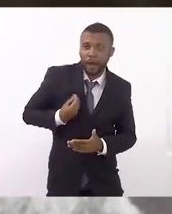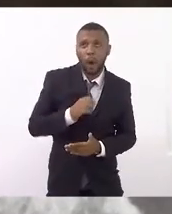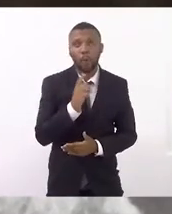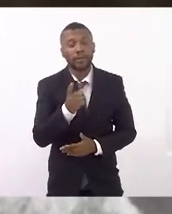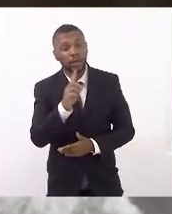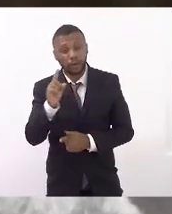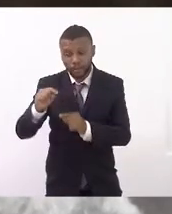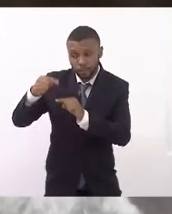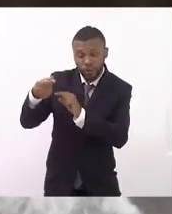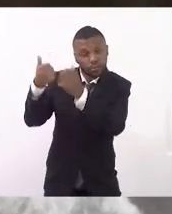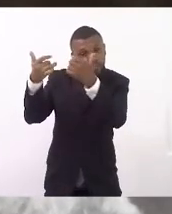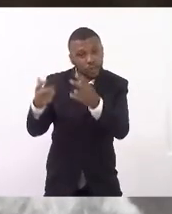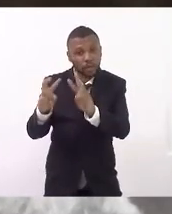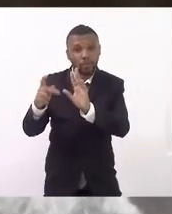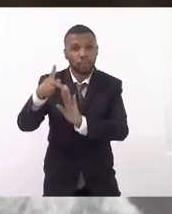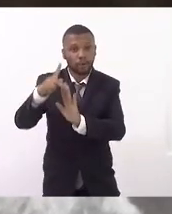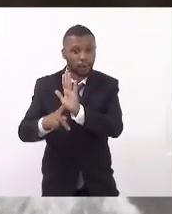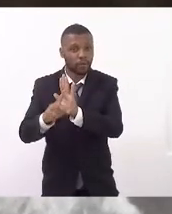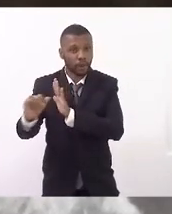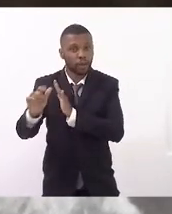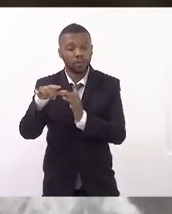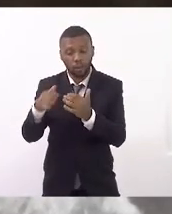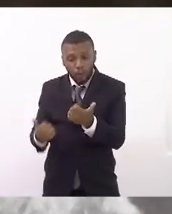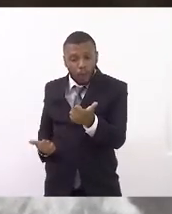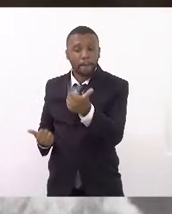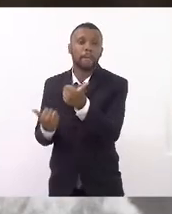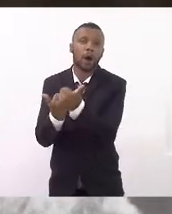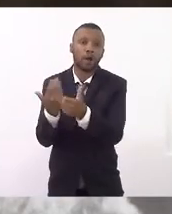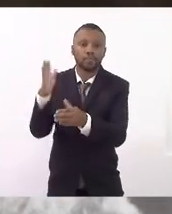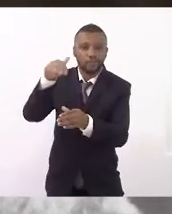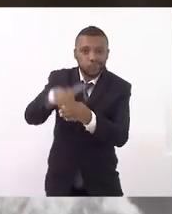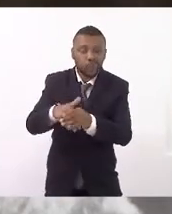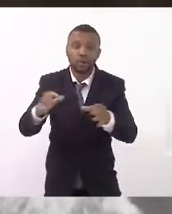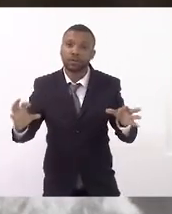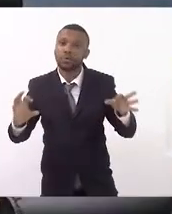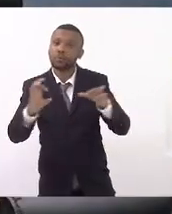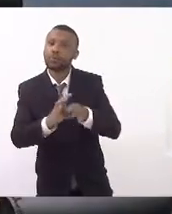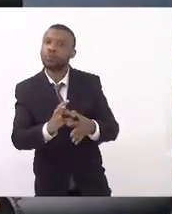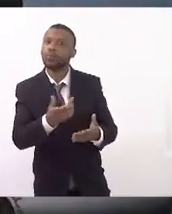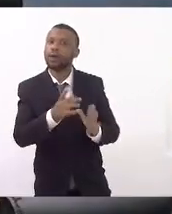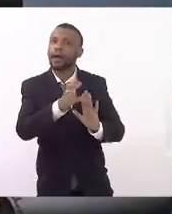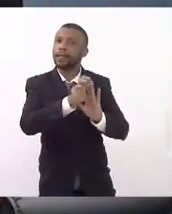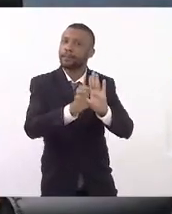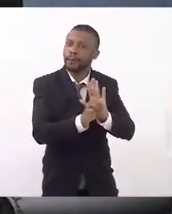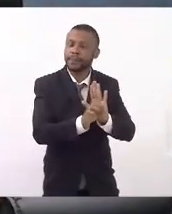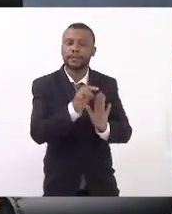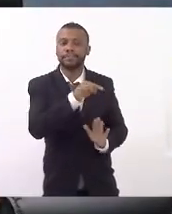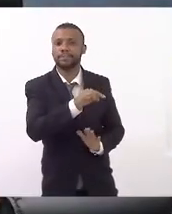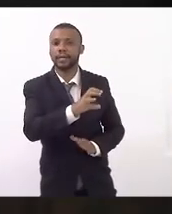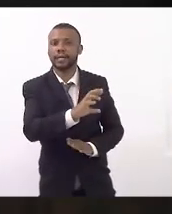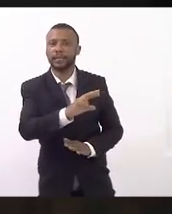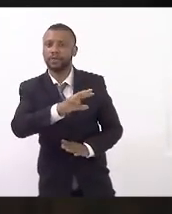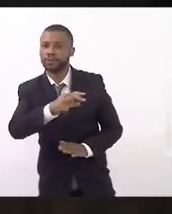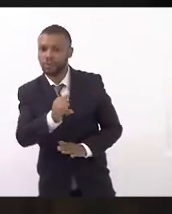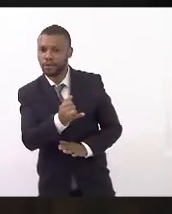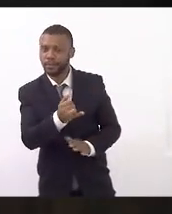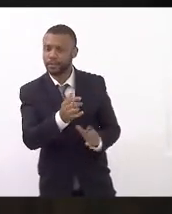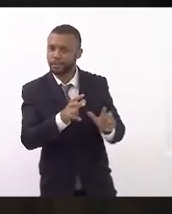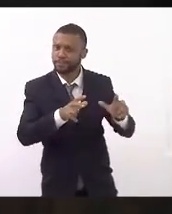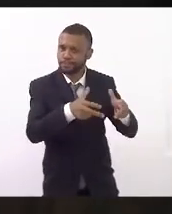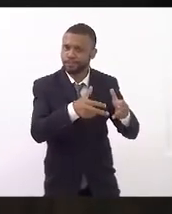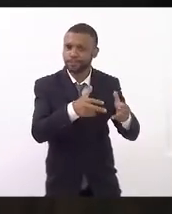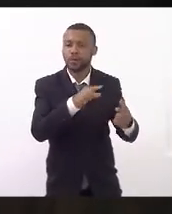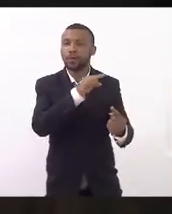projeto, eu voto favorável com as emendas da CCJ. Ok, todas elas no sentido de